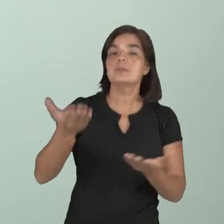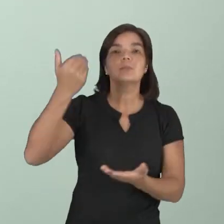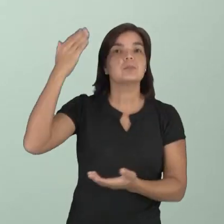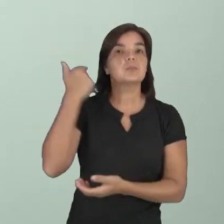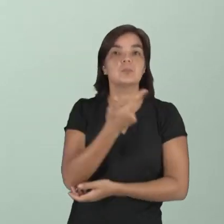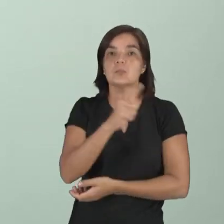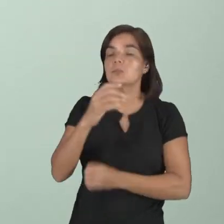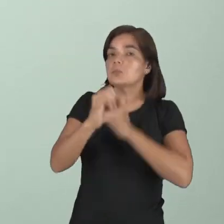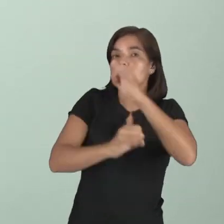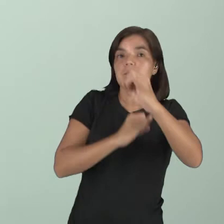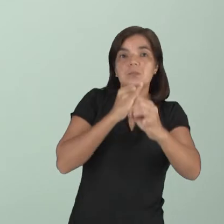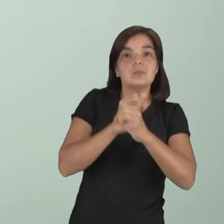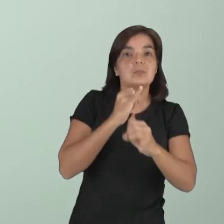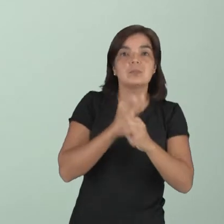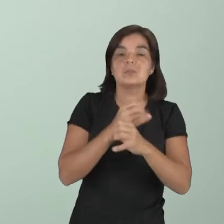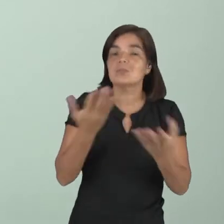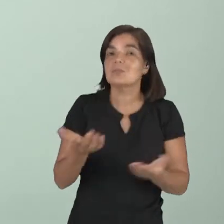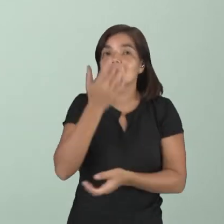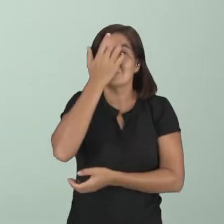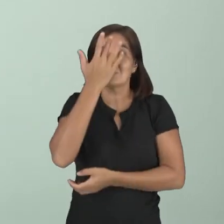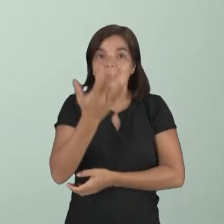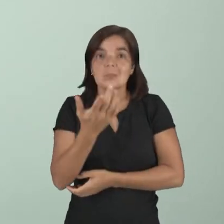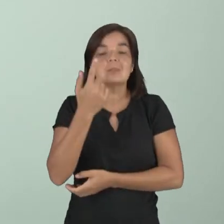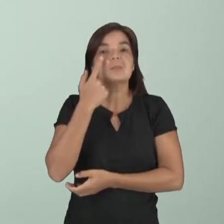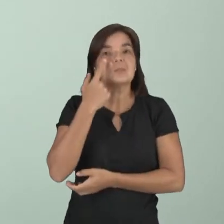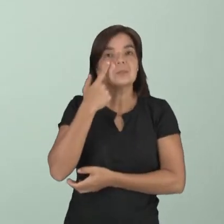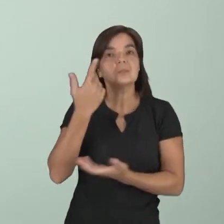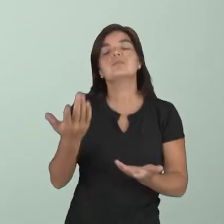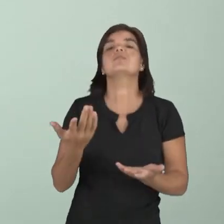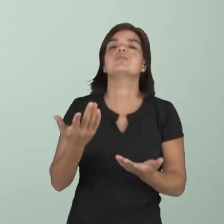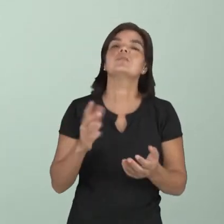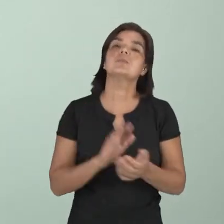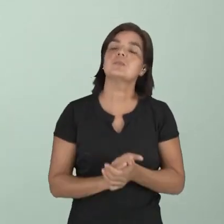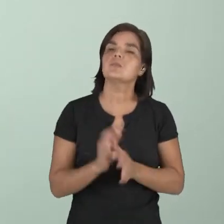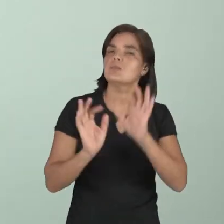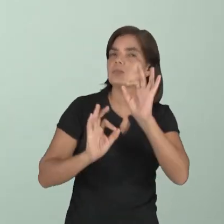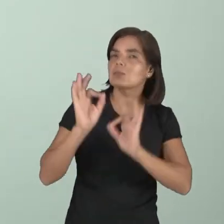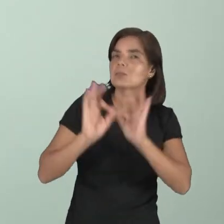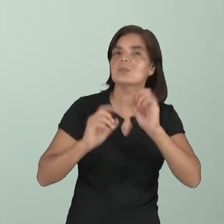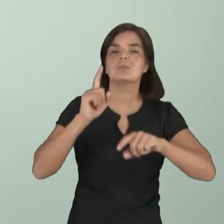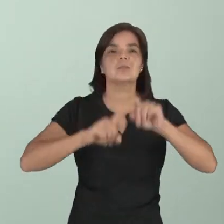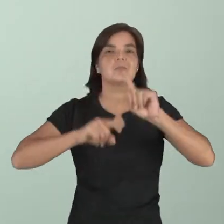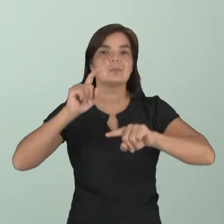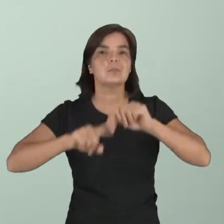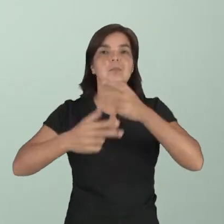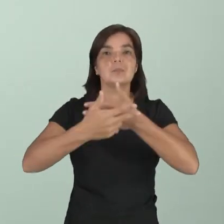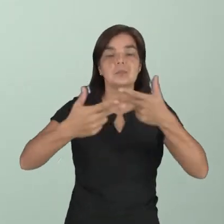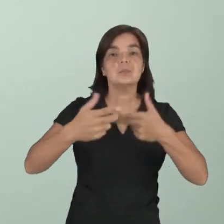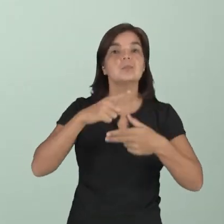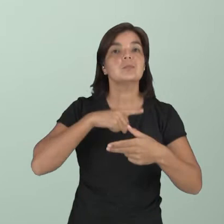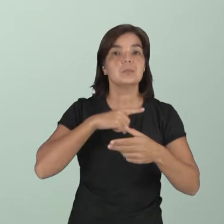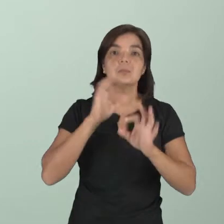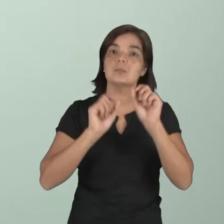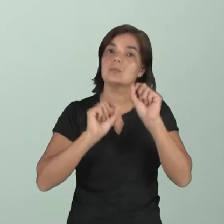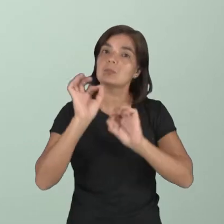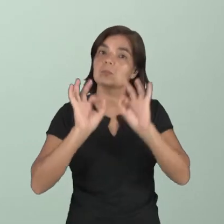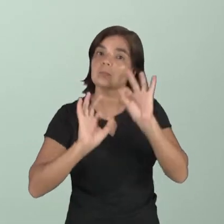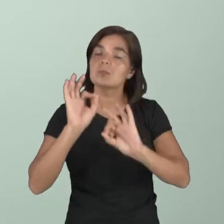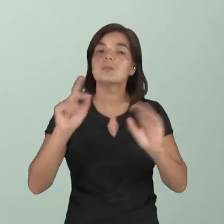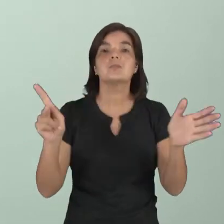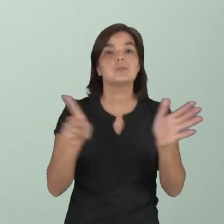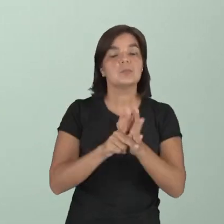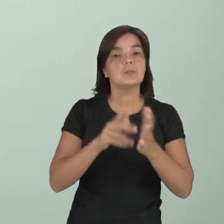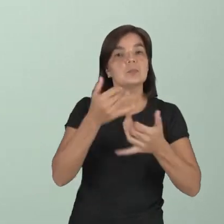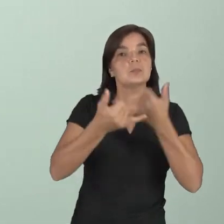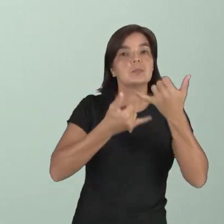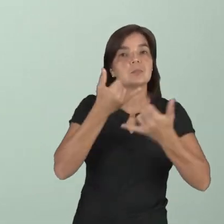não tinham internet, não tinham facilitações para compra ou aquisição de materiais, de objetos, e eles construíam seus próprios